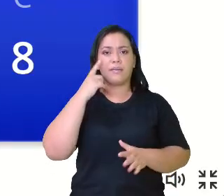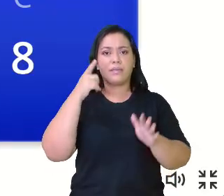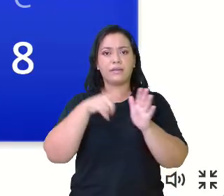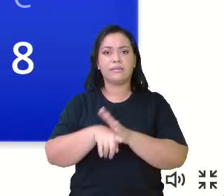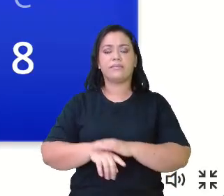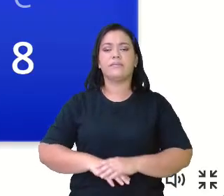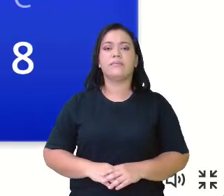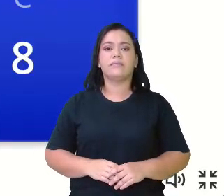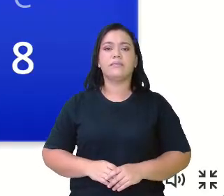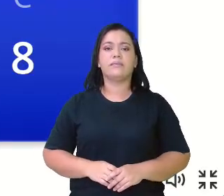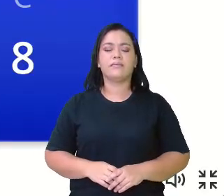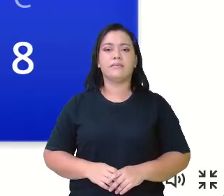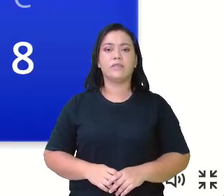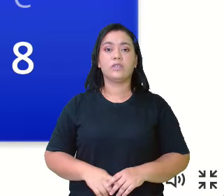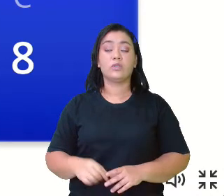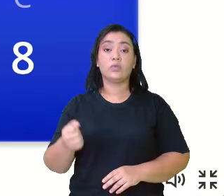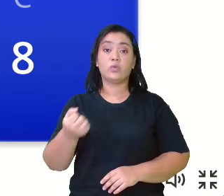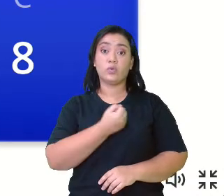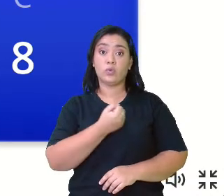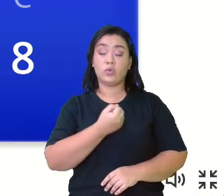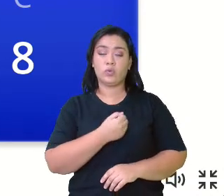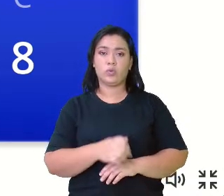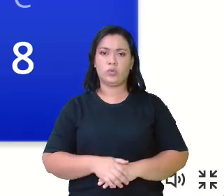pergunta. No número